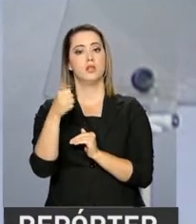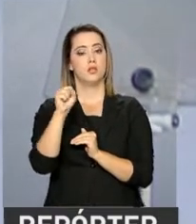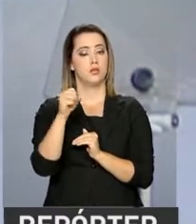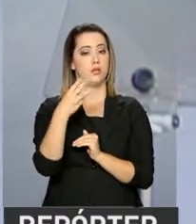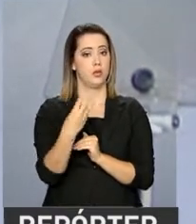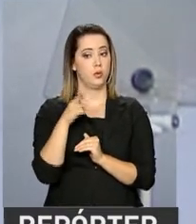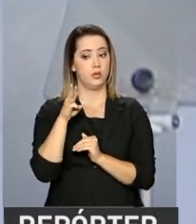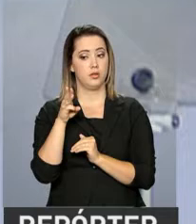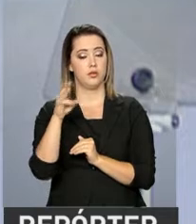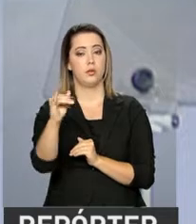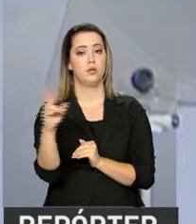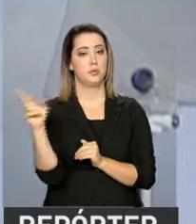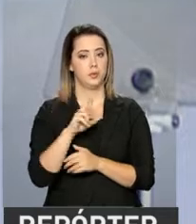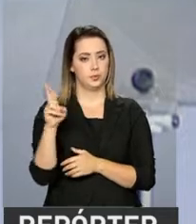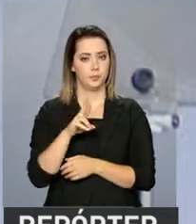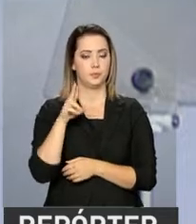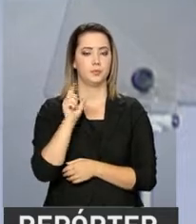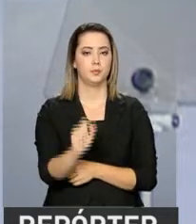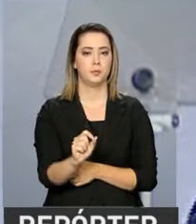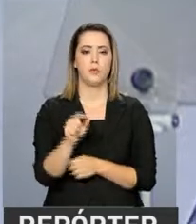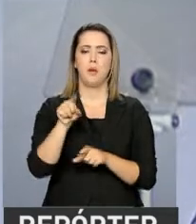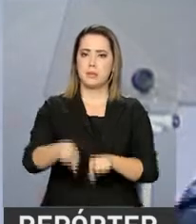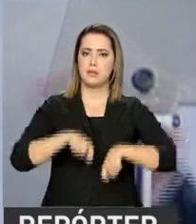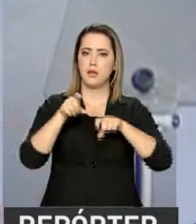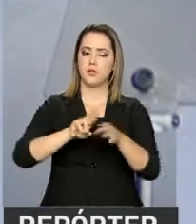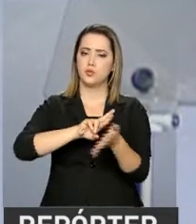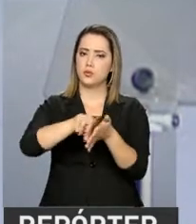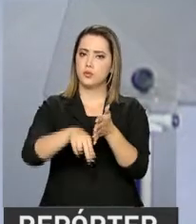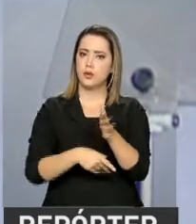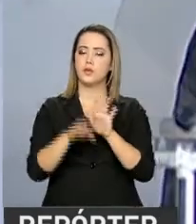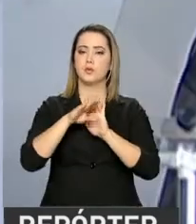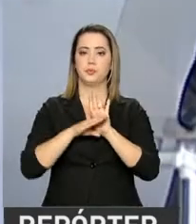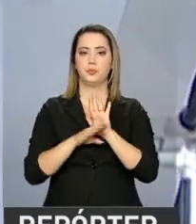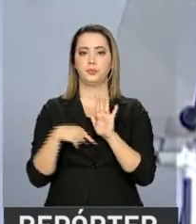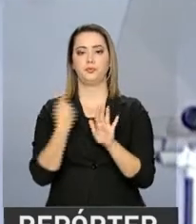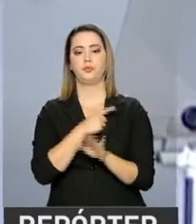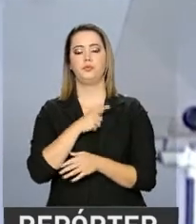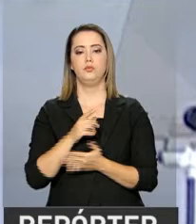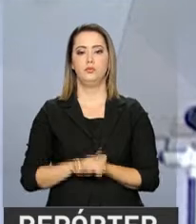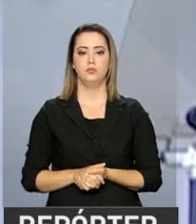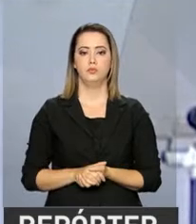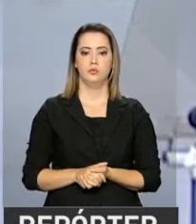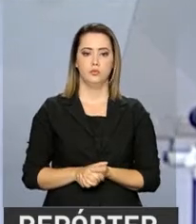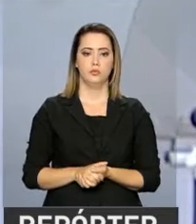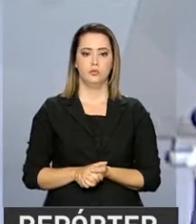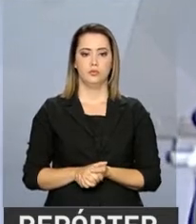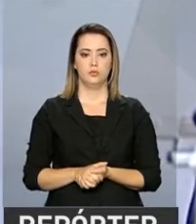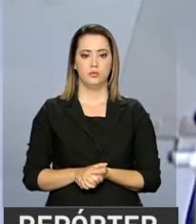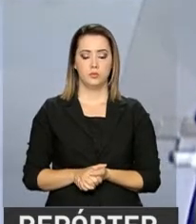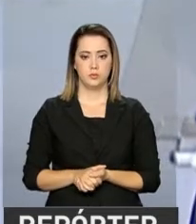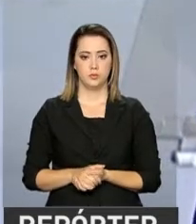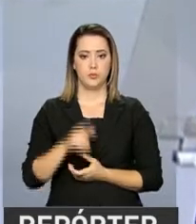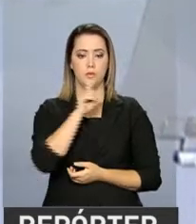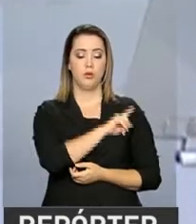188 bilhões de reais para a safra dentro dos diversos programas que nós temos. No primeiro trimestre do ano, tivemos um crescimento